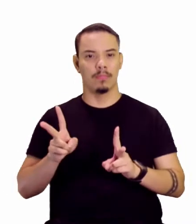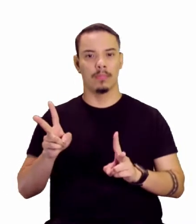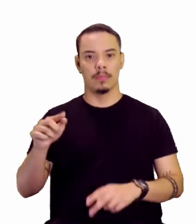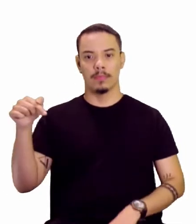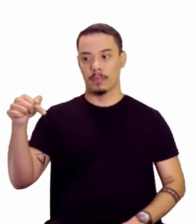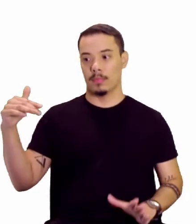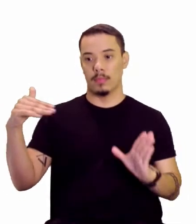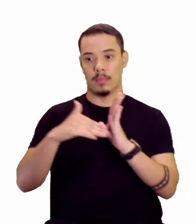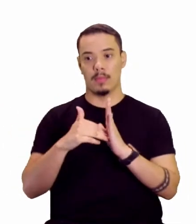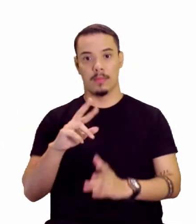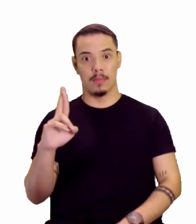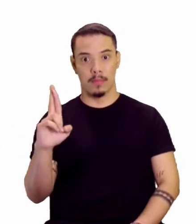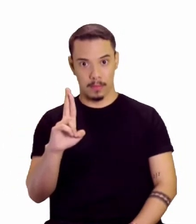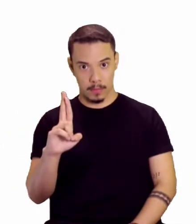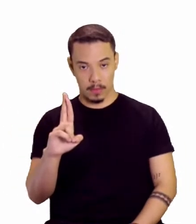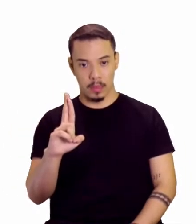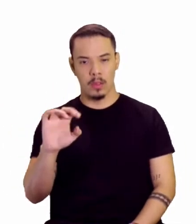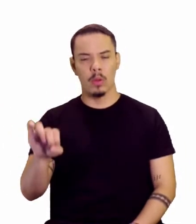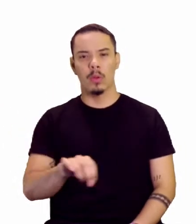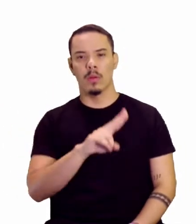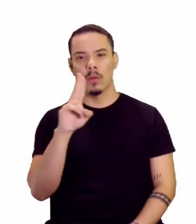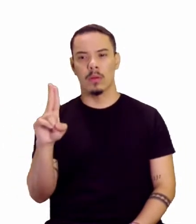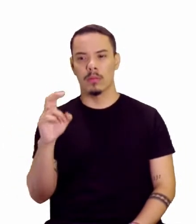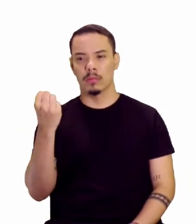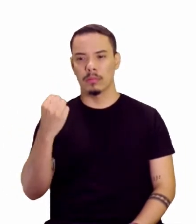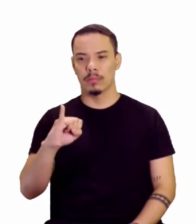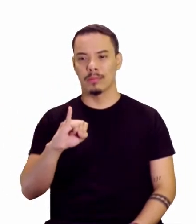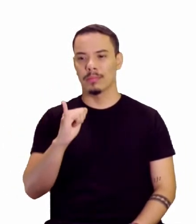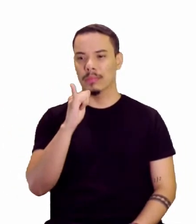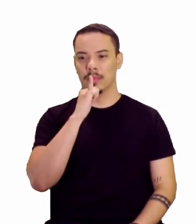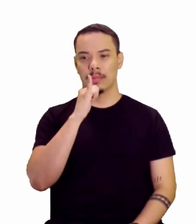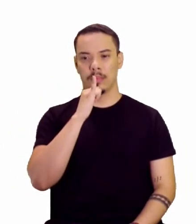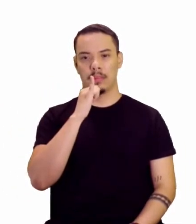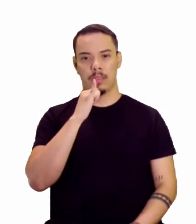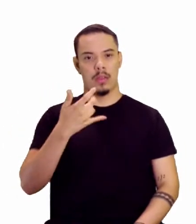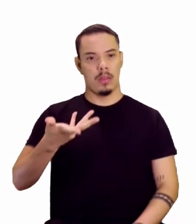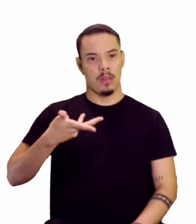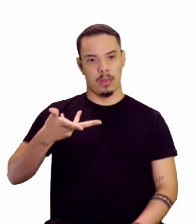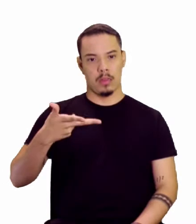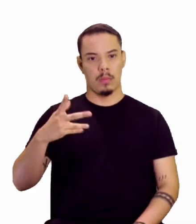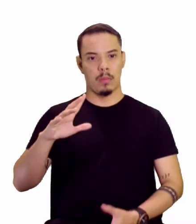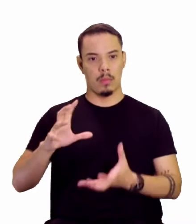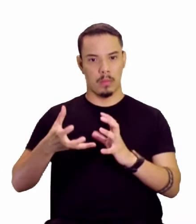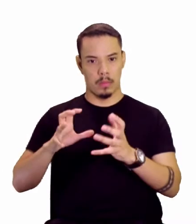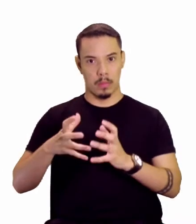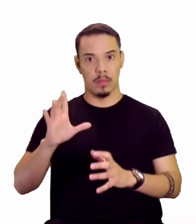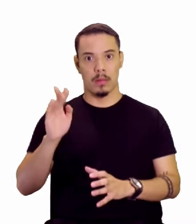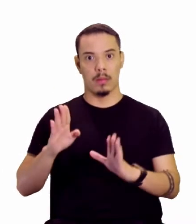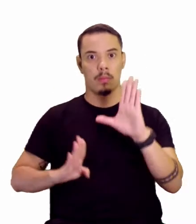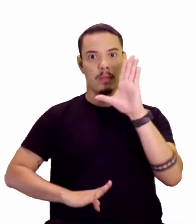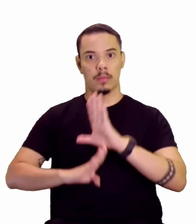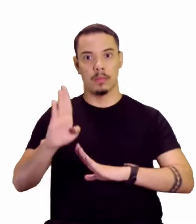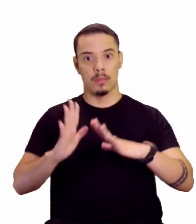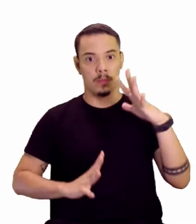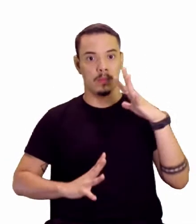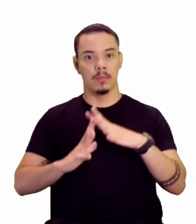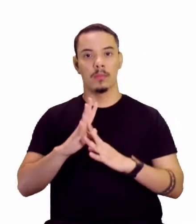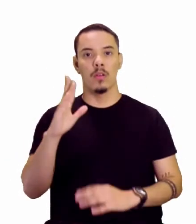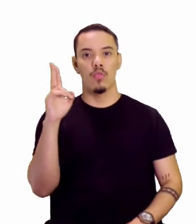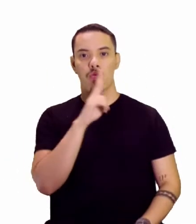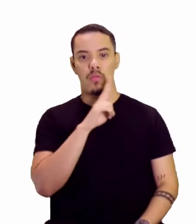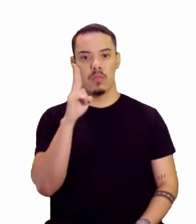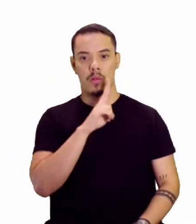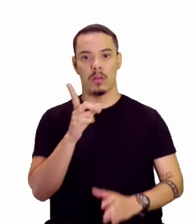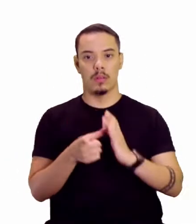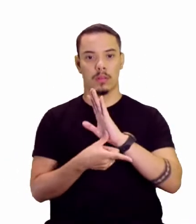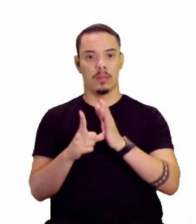até R. Ou será que a aceleração da bola foi máxima imediatamente antes